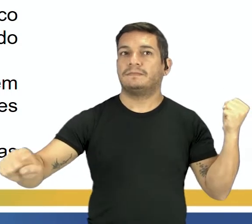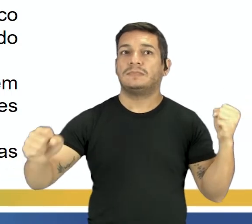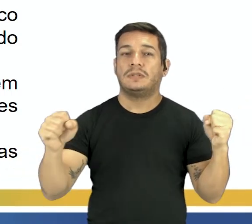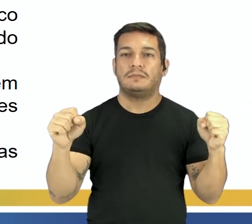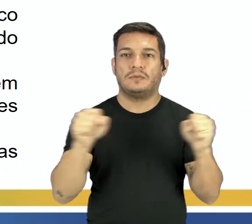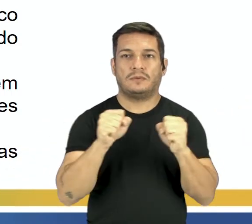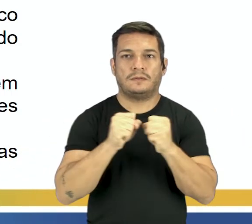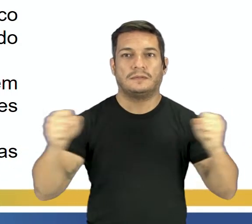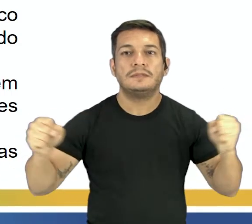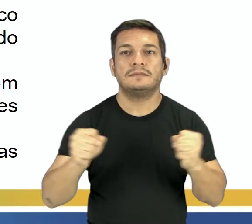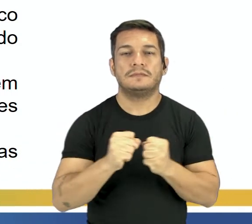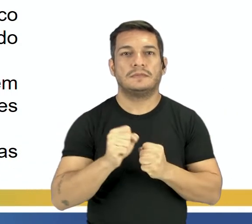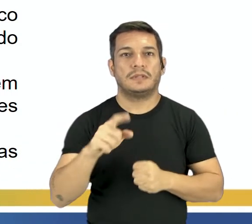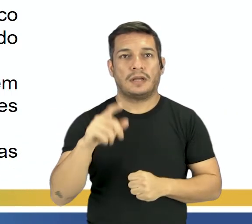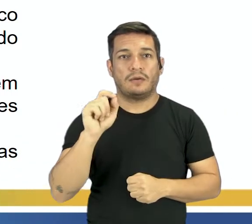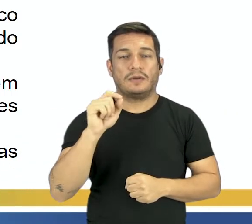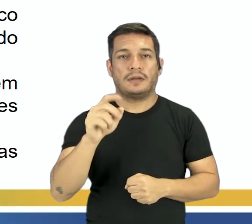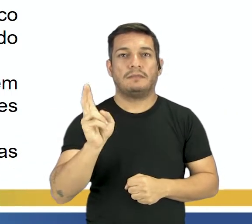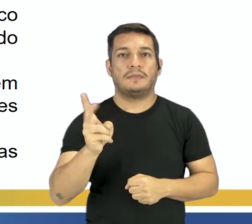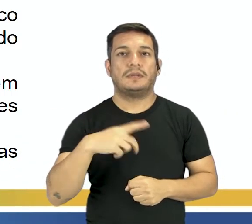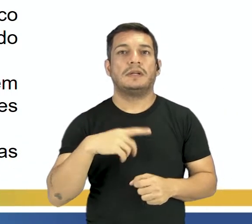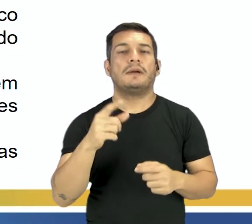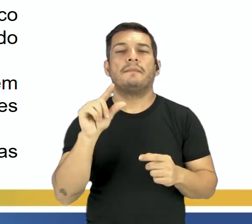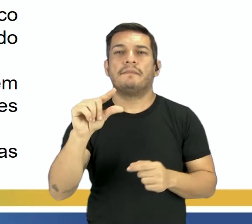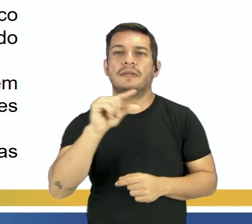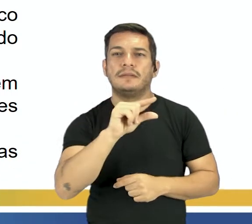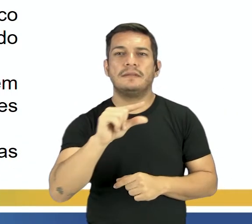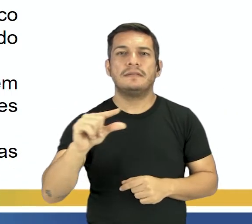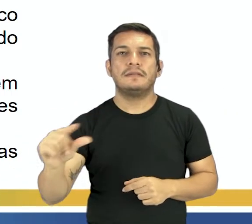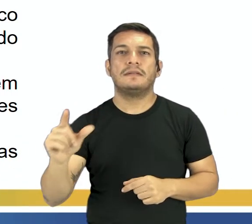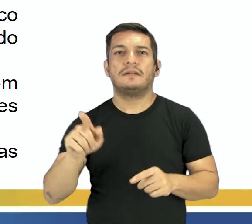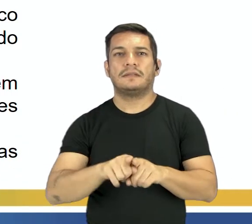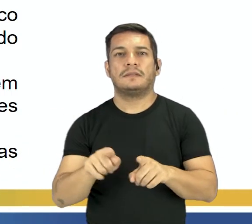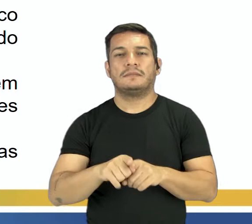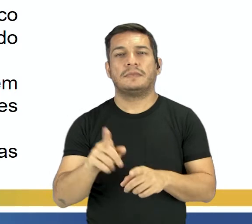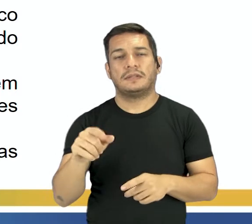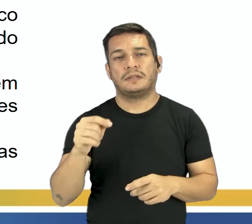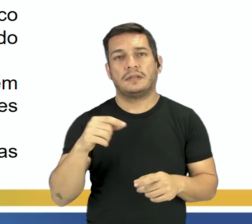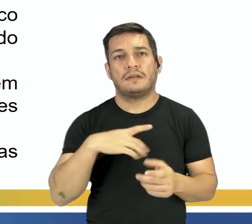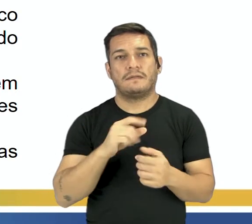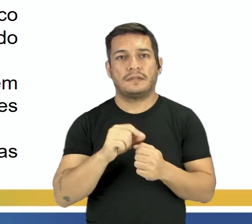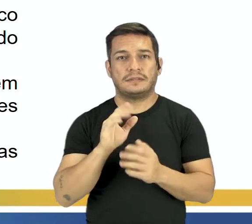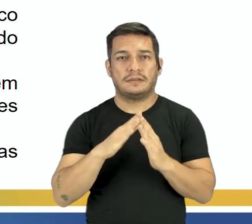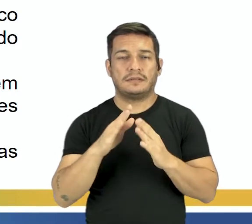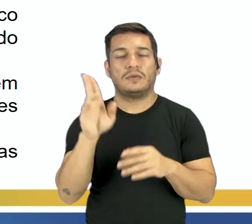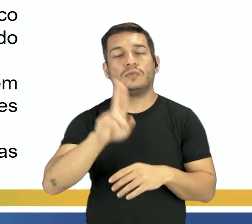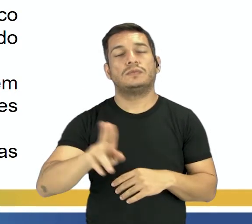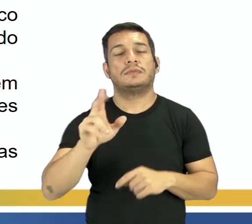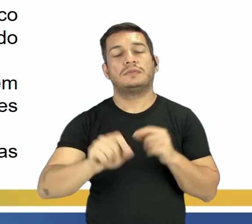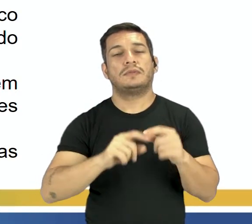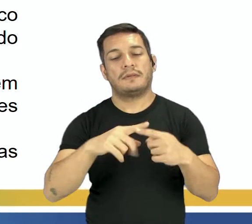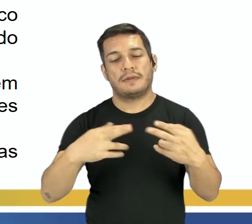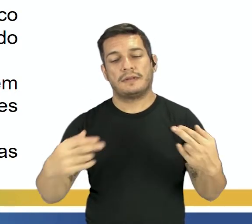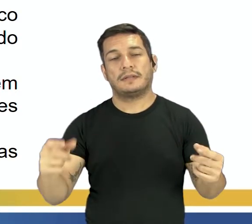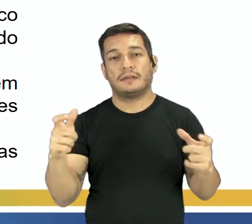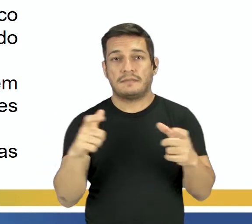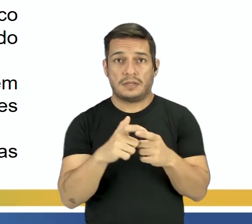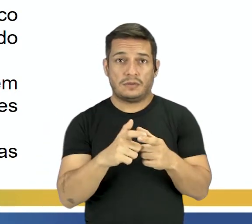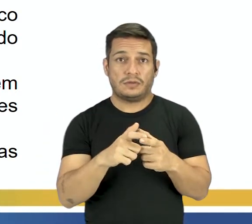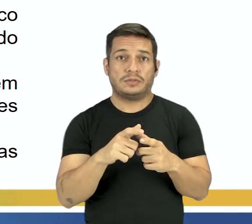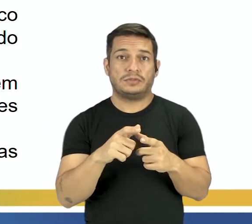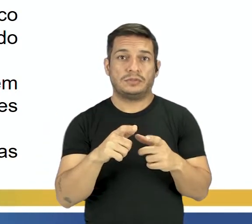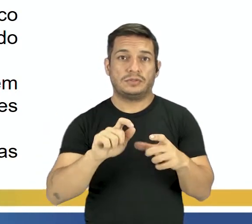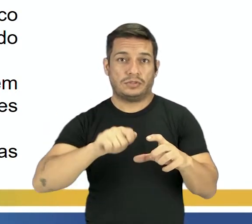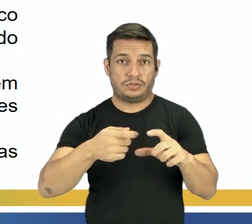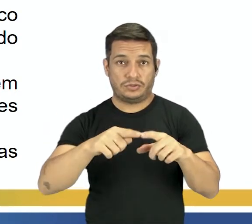permanentes e são peças comuns em pequenas unidades de alternadores caseiros. Então os ímãs são mais utilizados em materiais menores, em